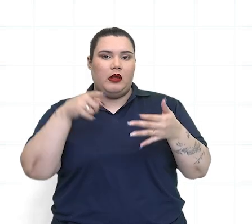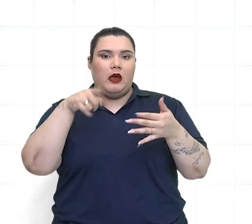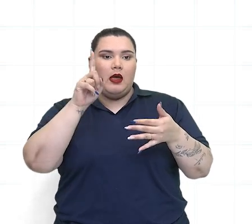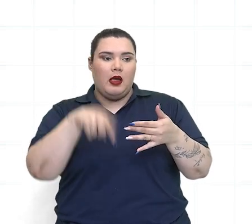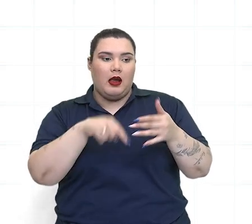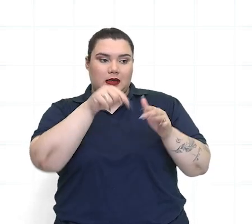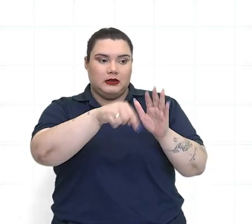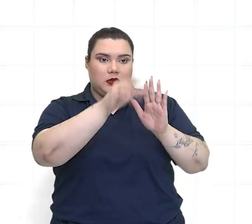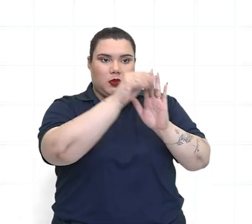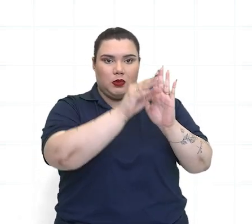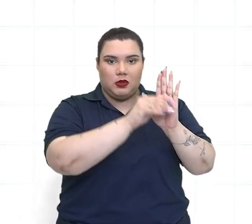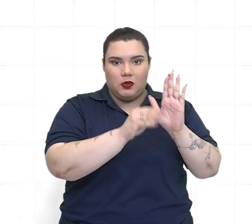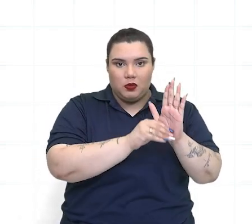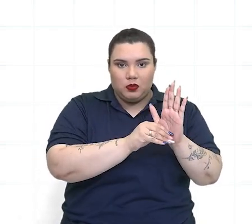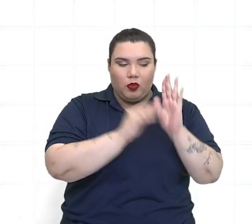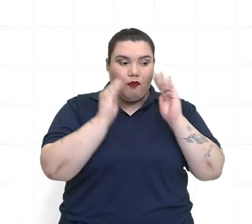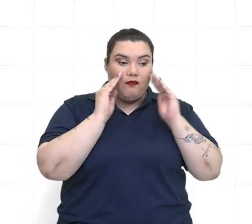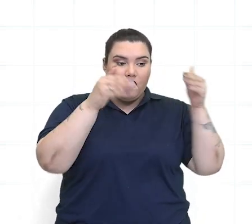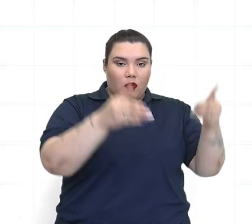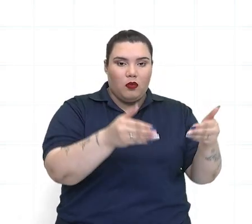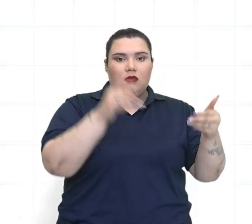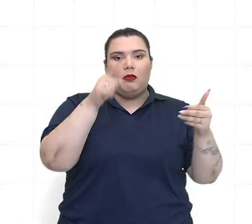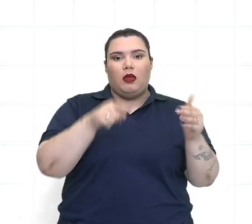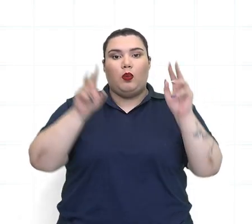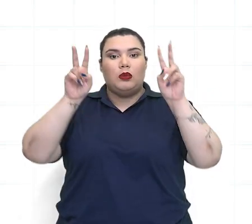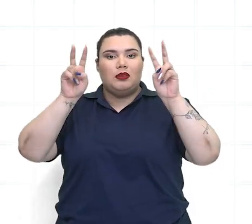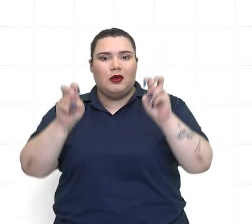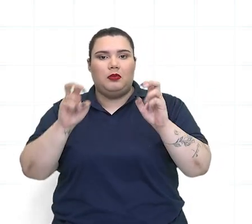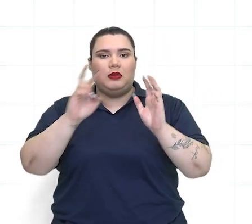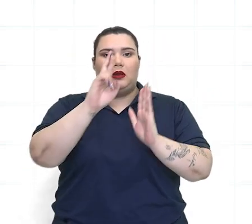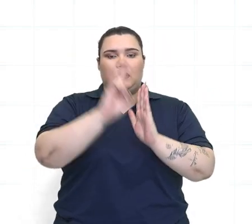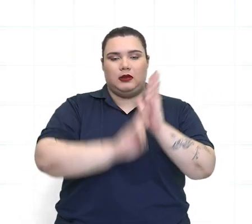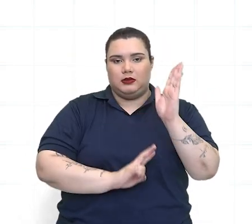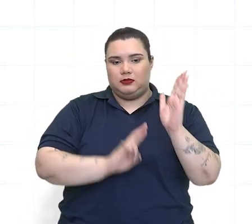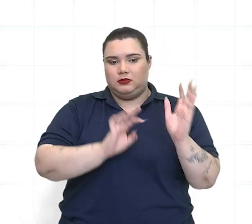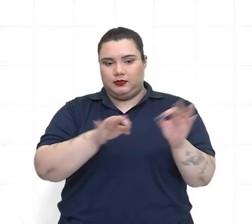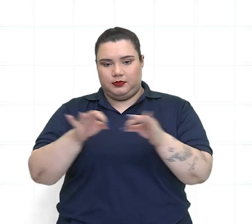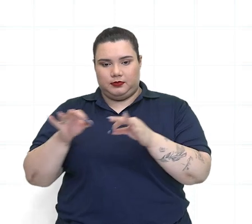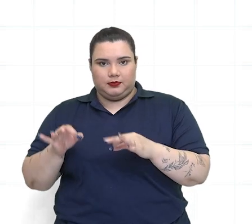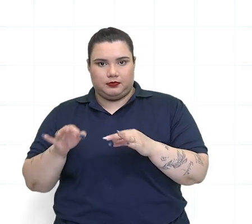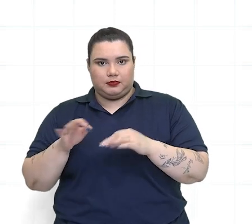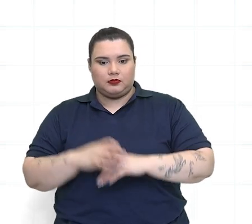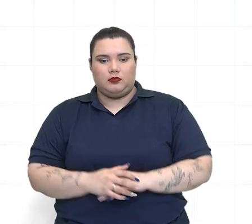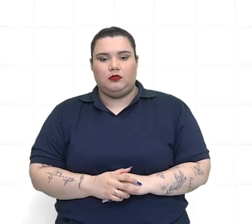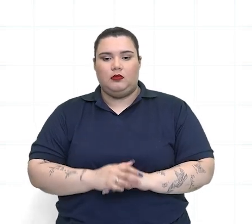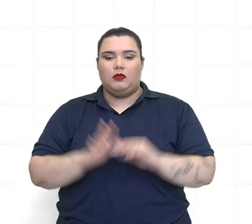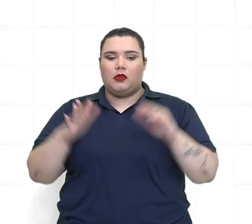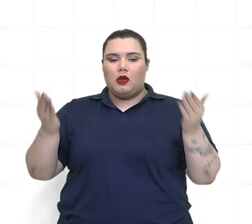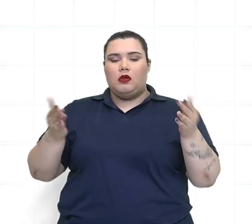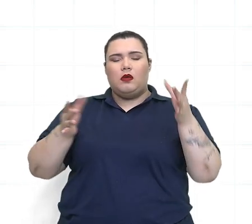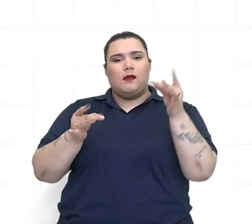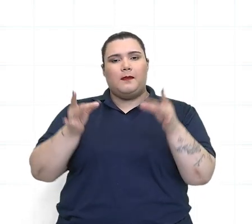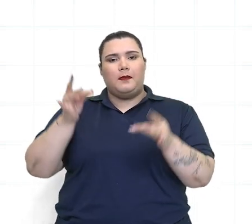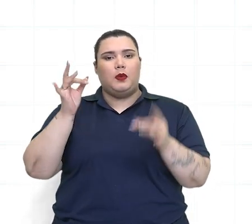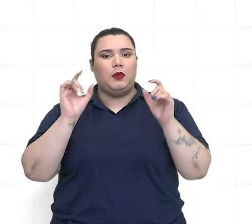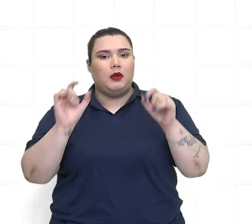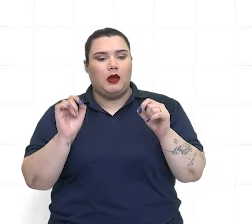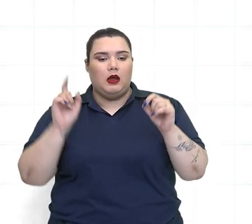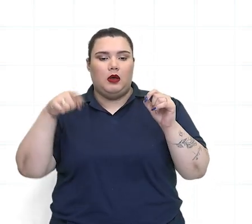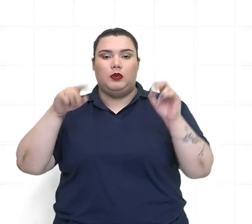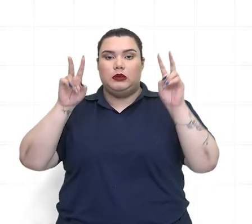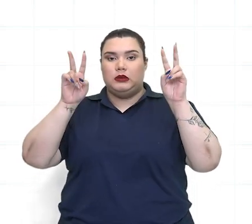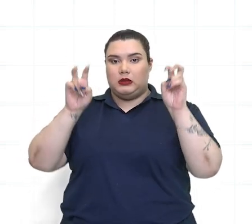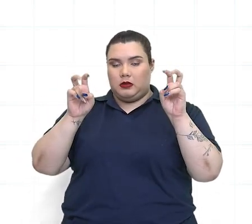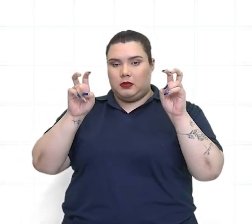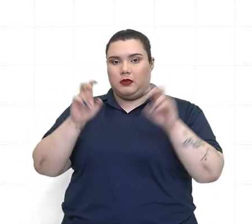tema, aquela base central da redação. Vamos falar sobre o quê? Sobre isso. Então é o